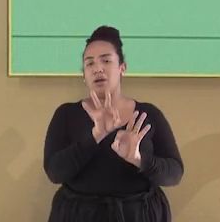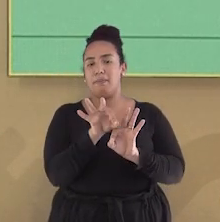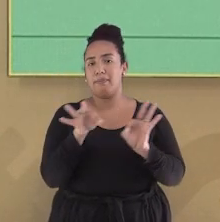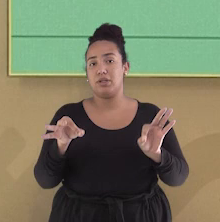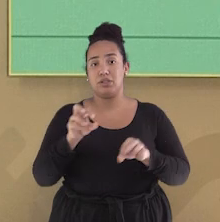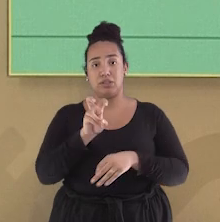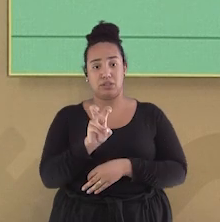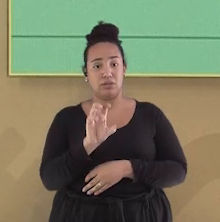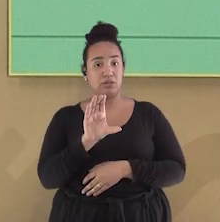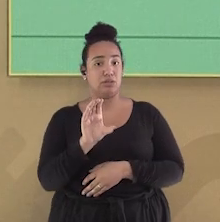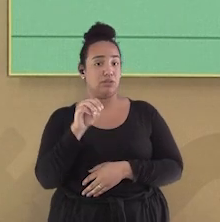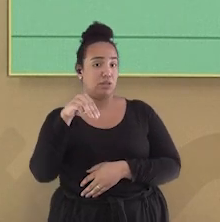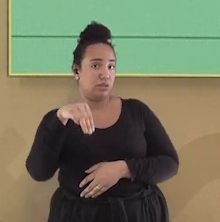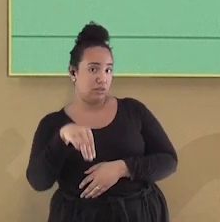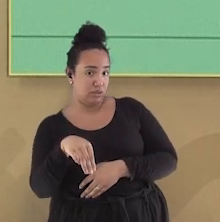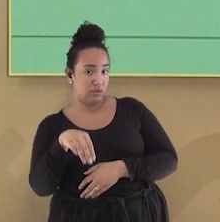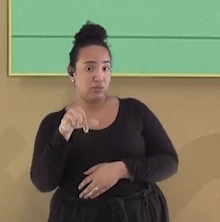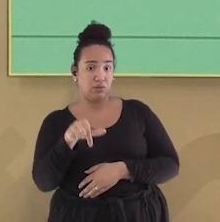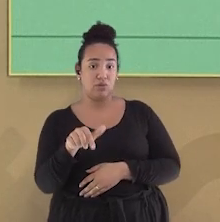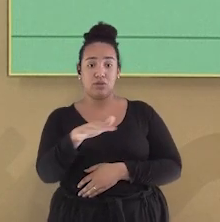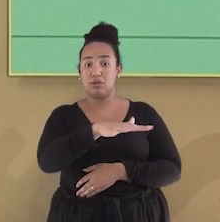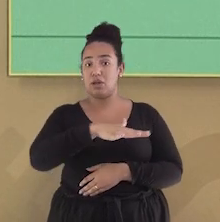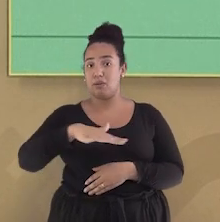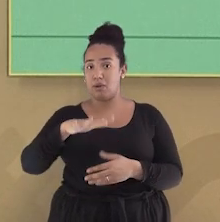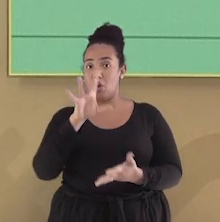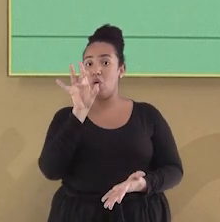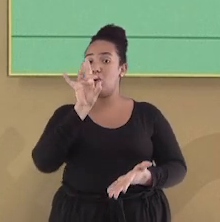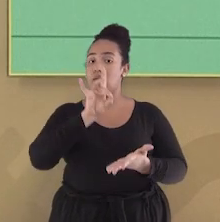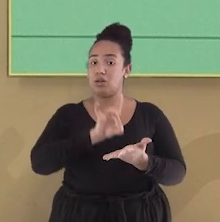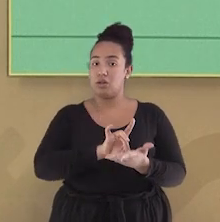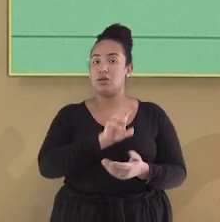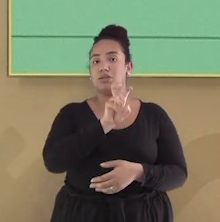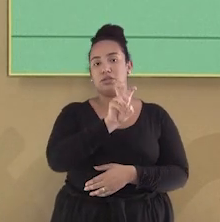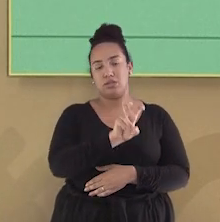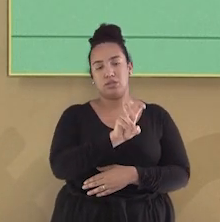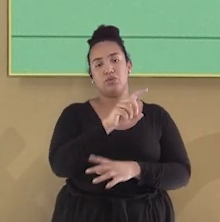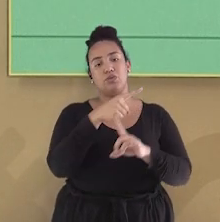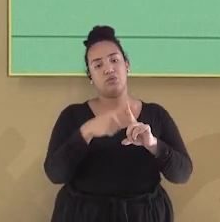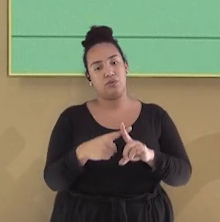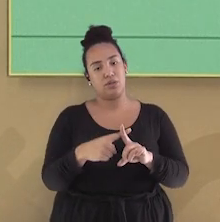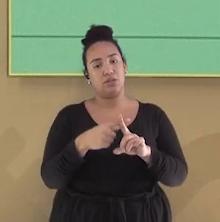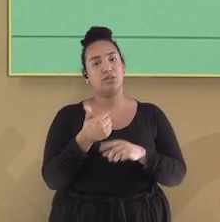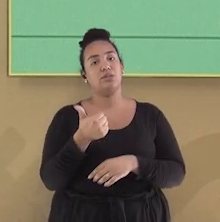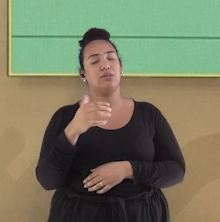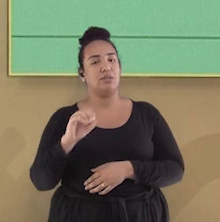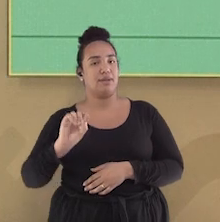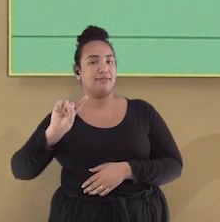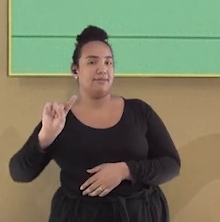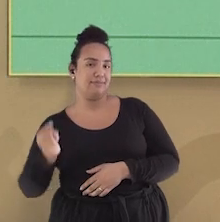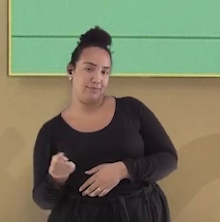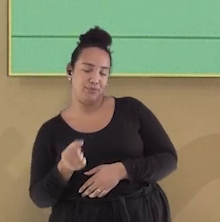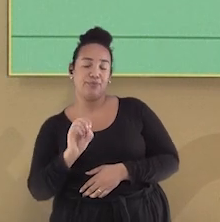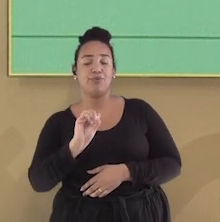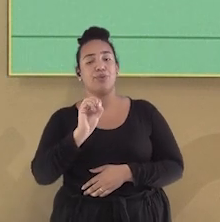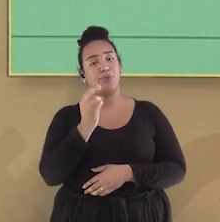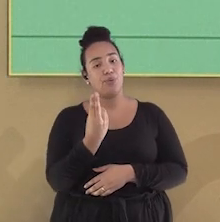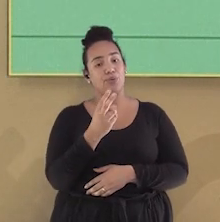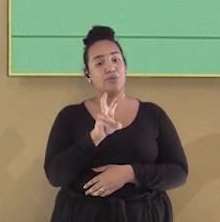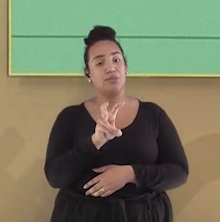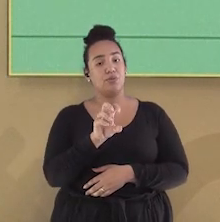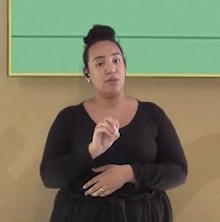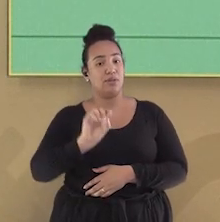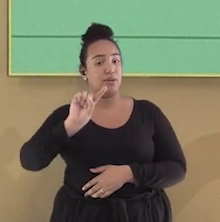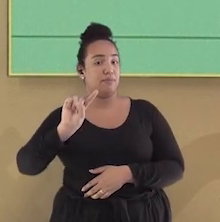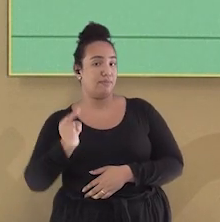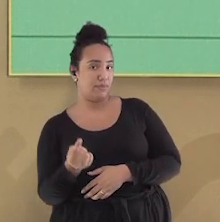caso, o tamanho real seria de 5 vezes 10.000, ou 50.000